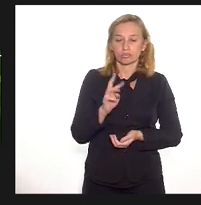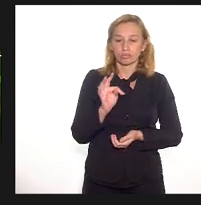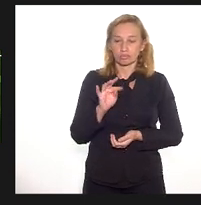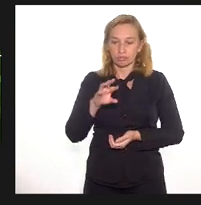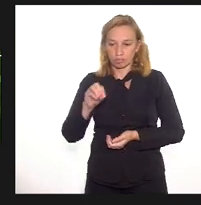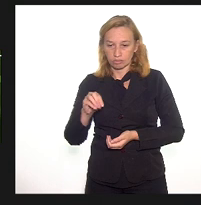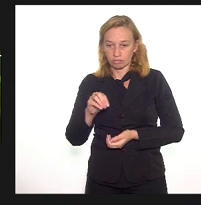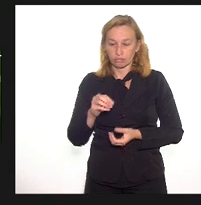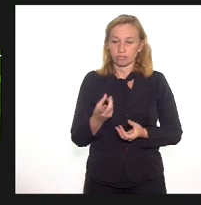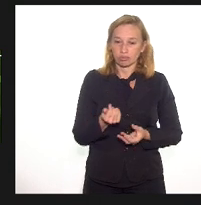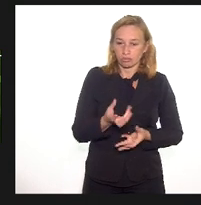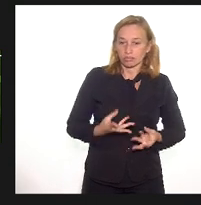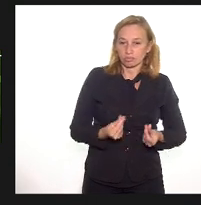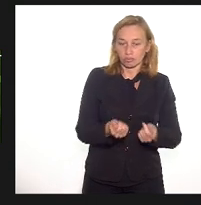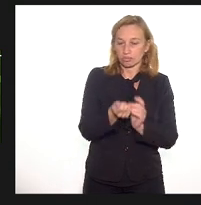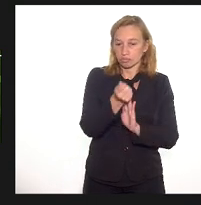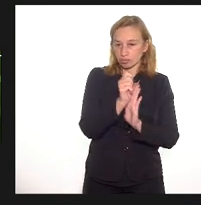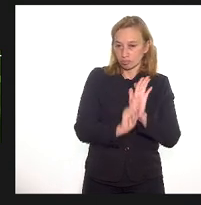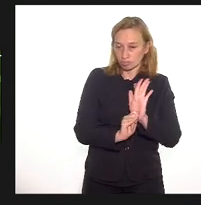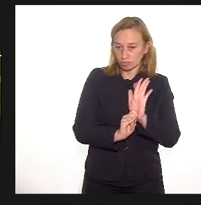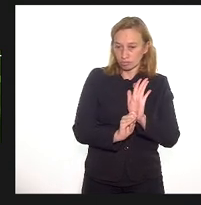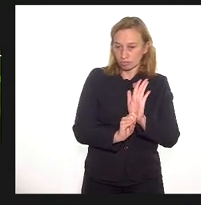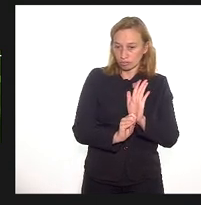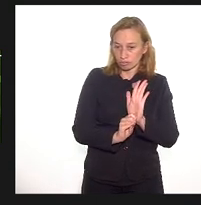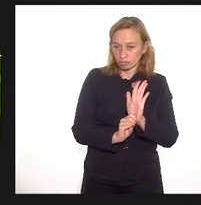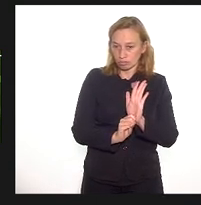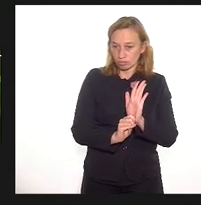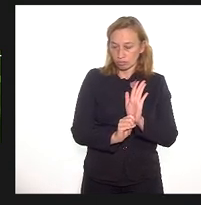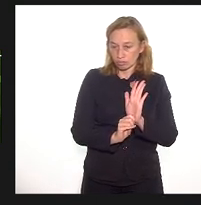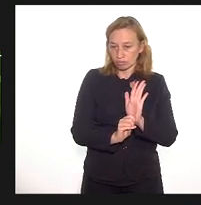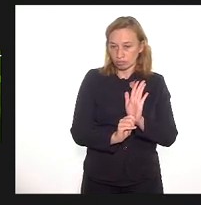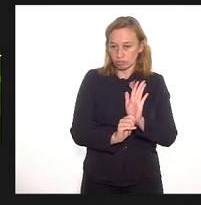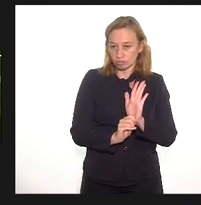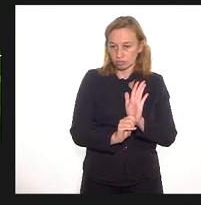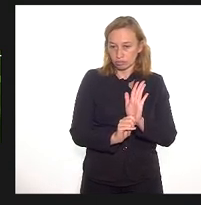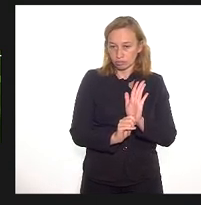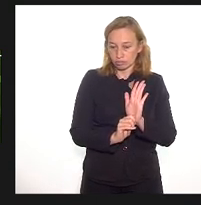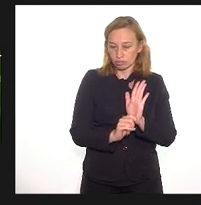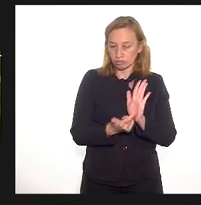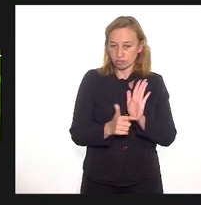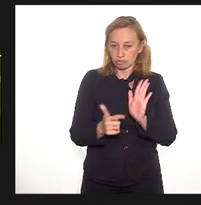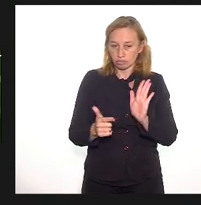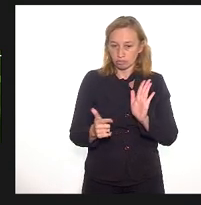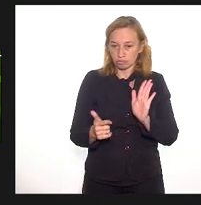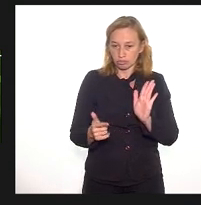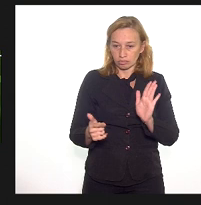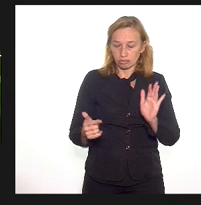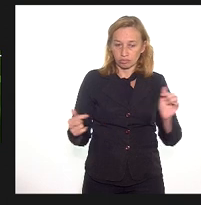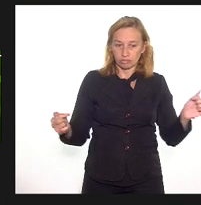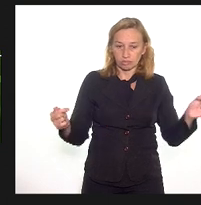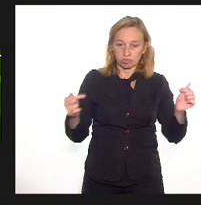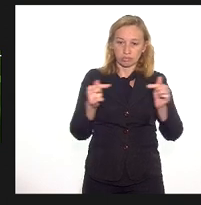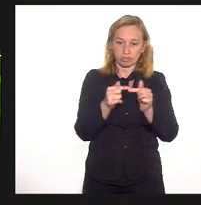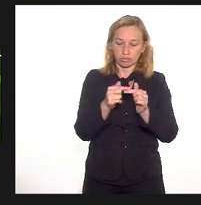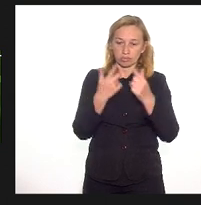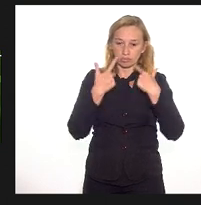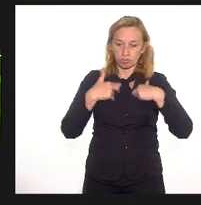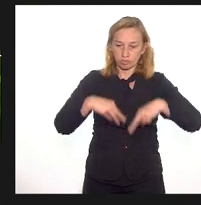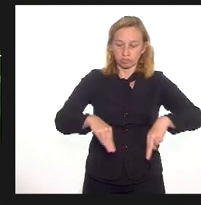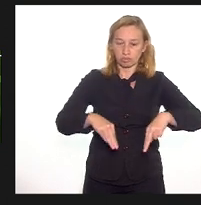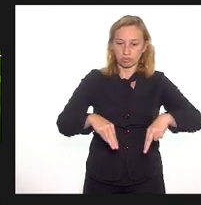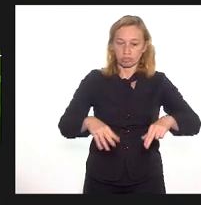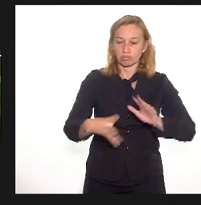com relatórios que não necessariamente convergem para a linguagem e para o modelo e para as informações